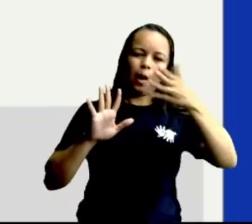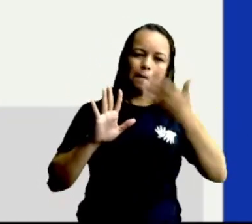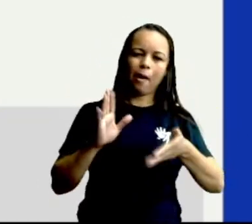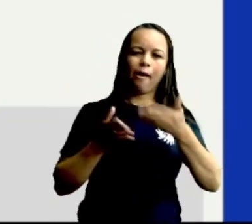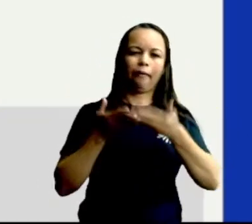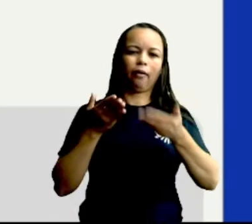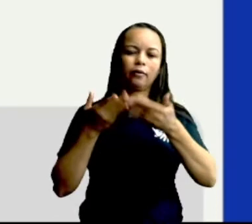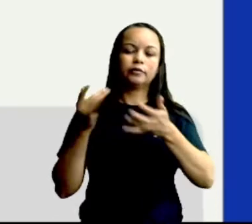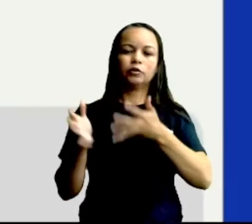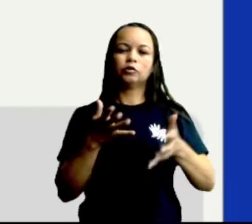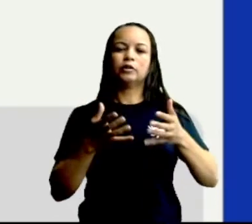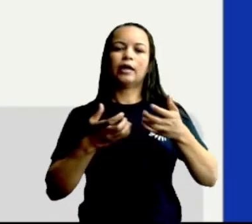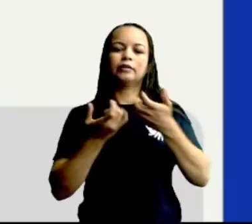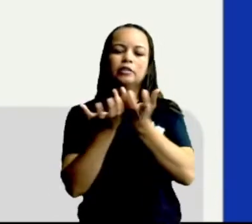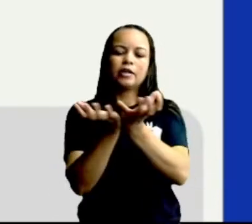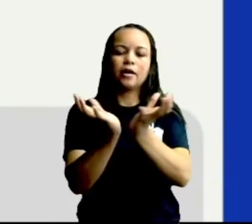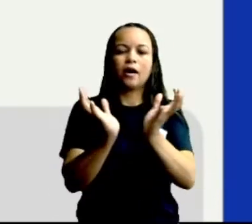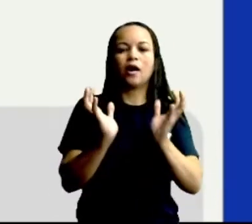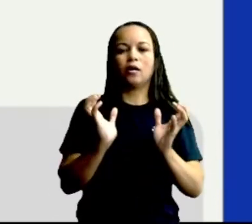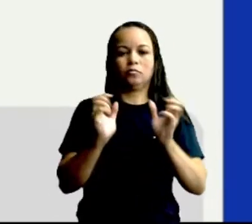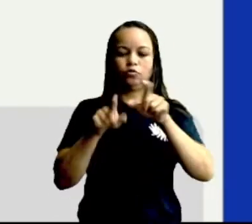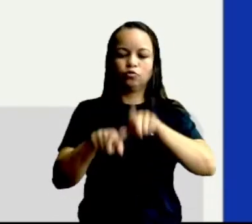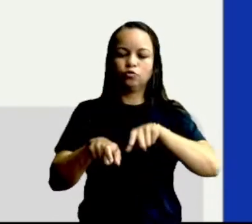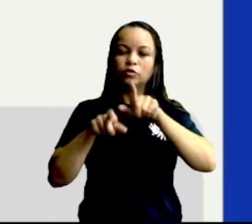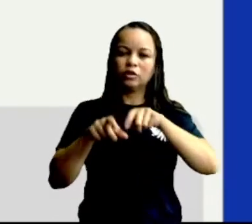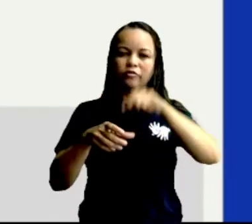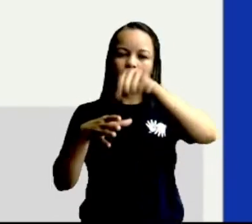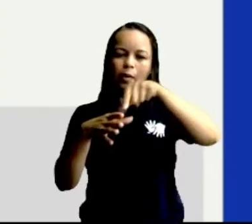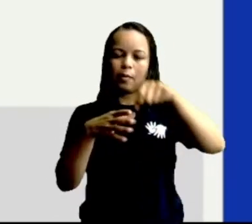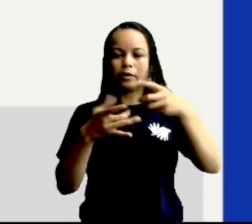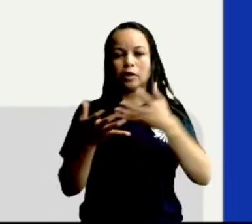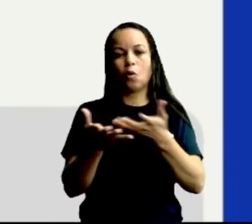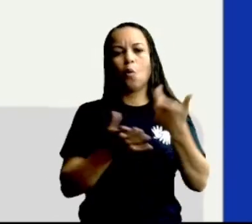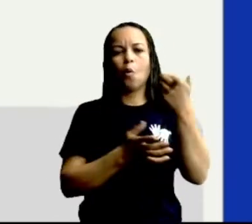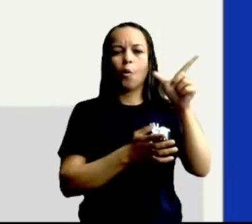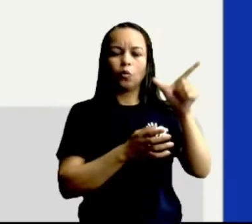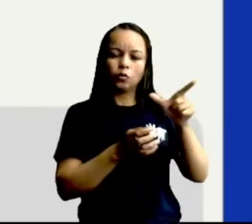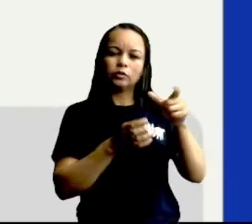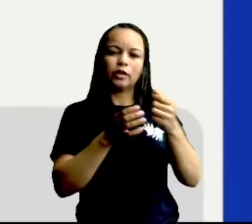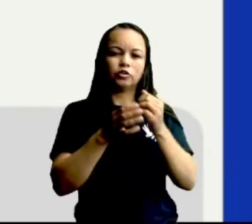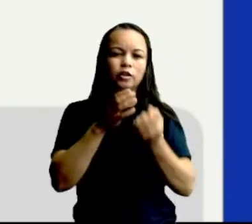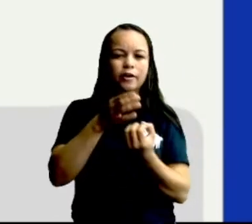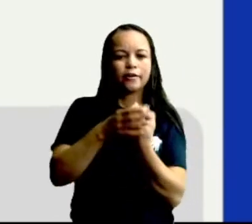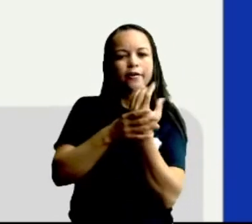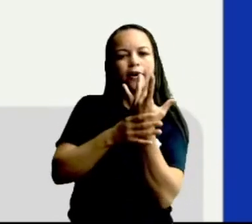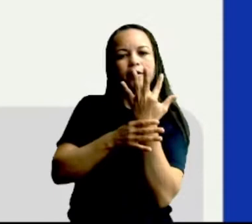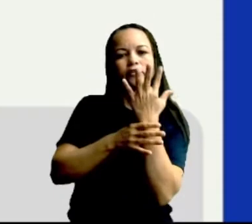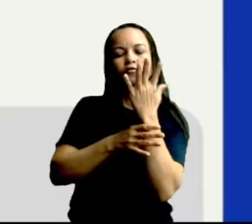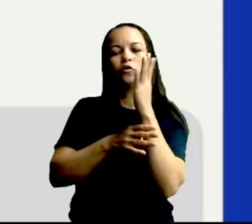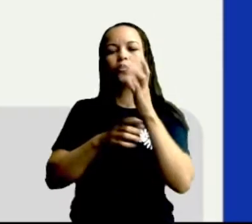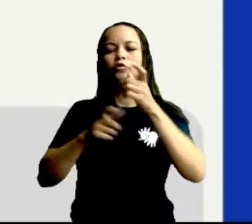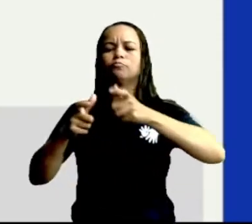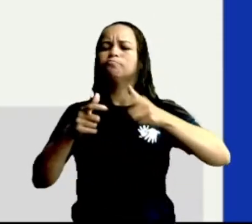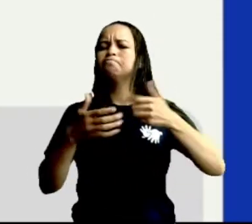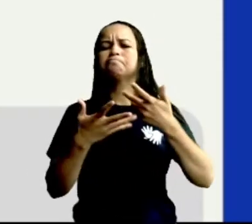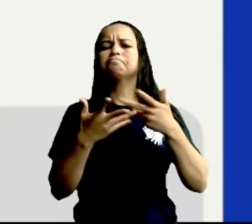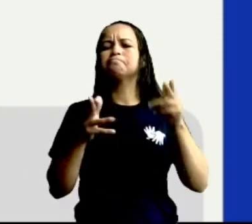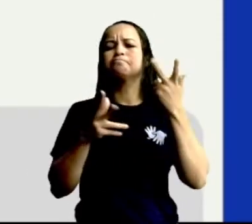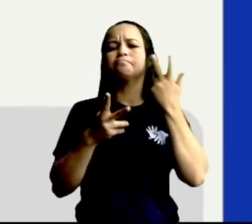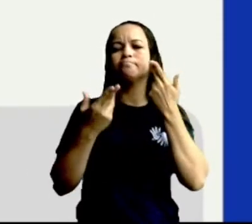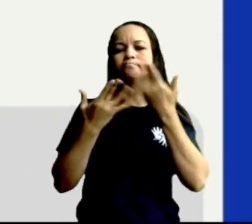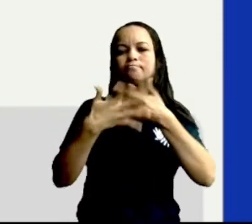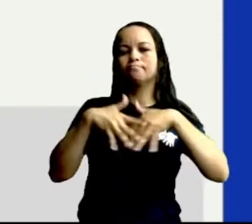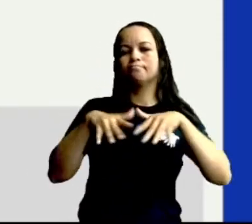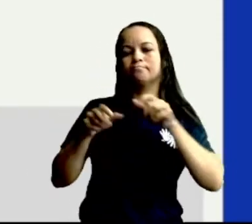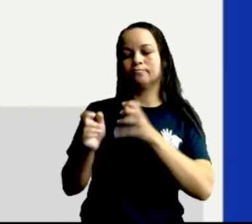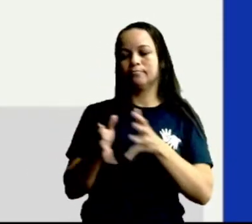campos cultivados, outras crescem de forma espontânea. Uma às margens dos rios, outras